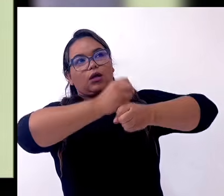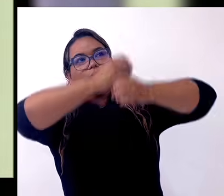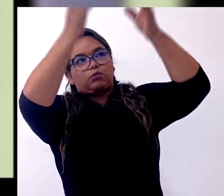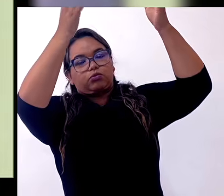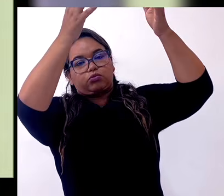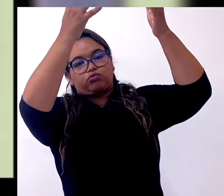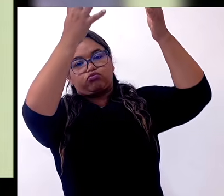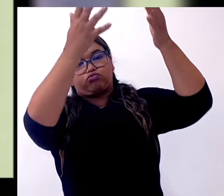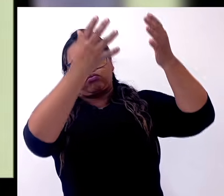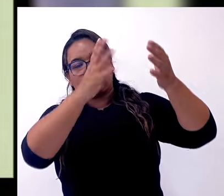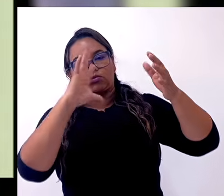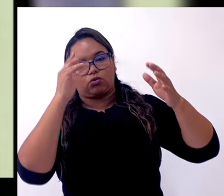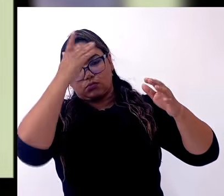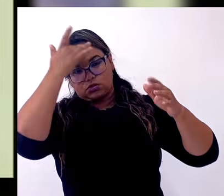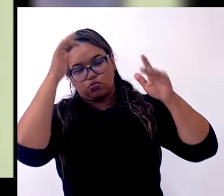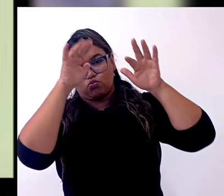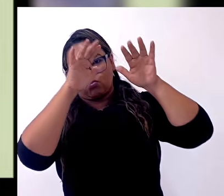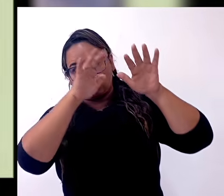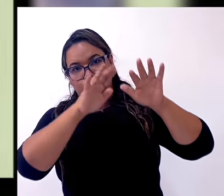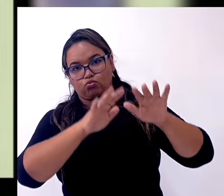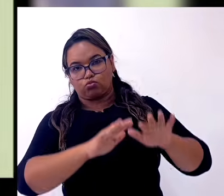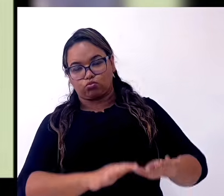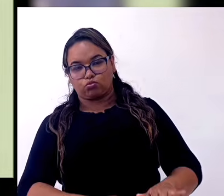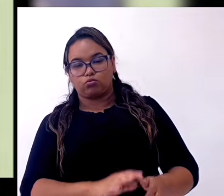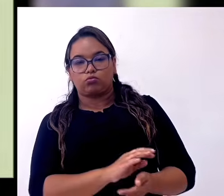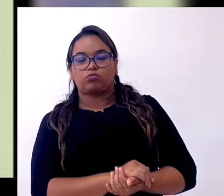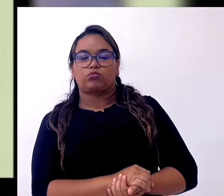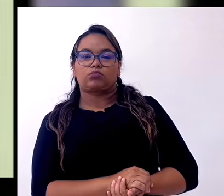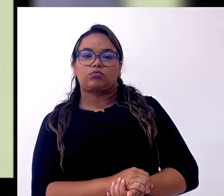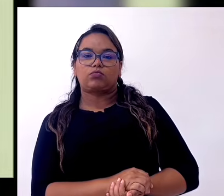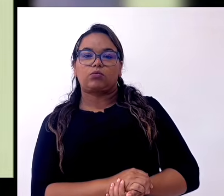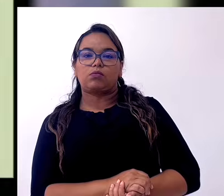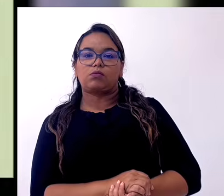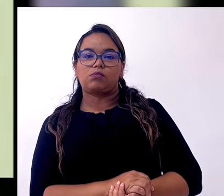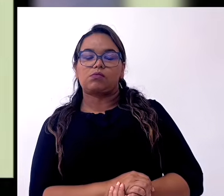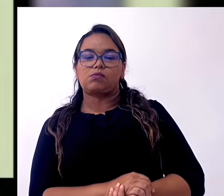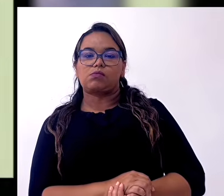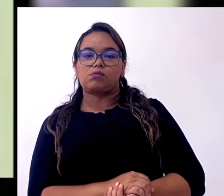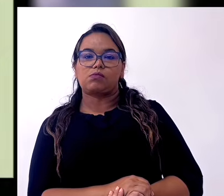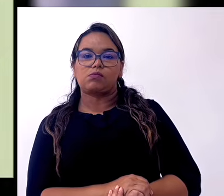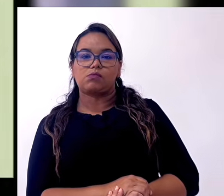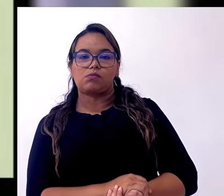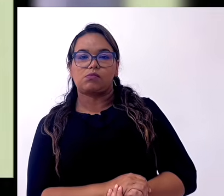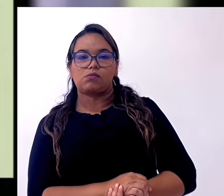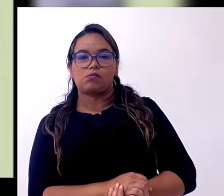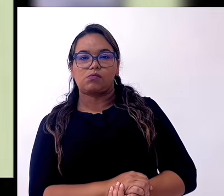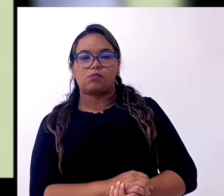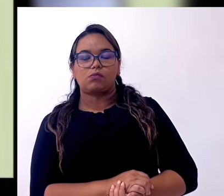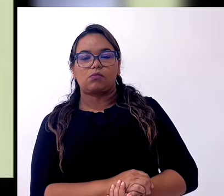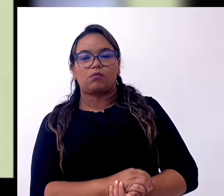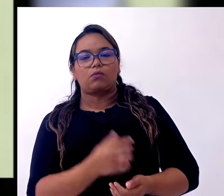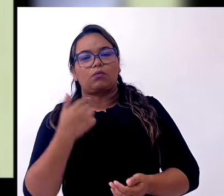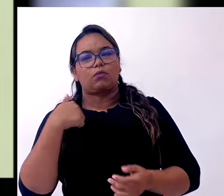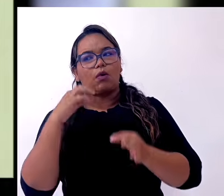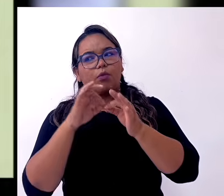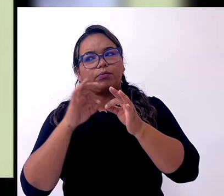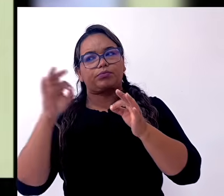outra bomba. Ele tentou tirar esses homens rapidamente, mas ele disse que houve outra explosão.